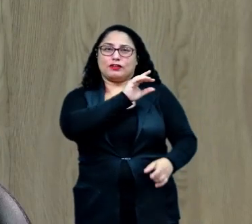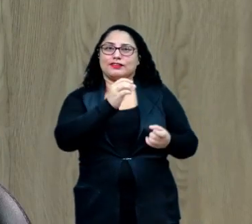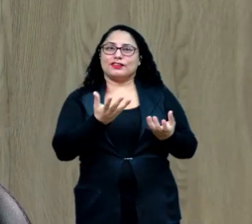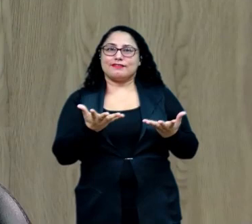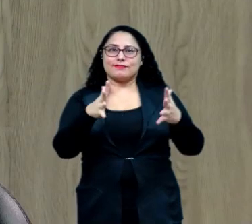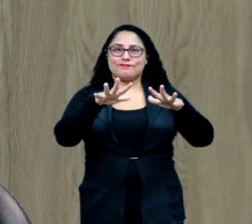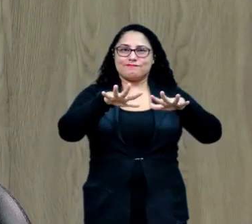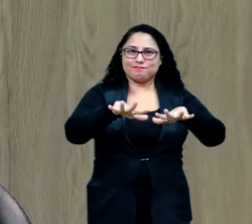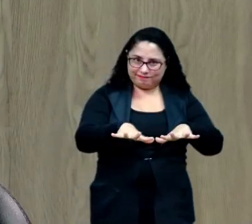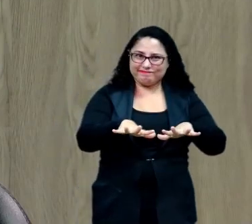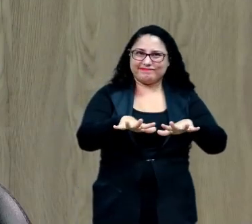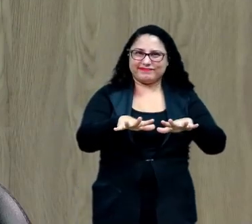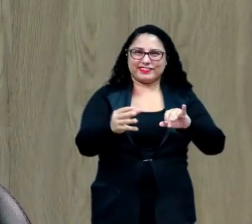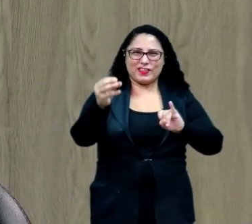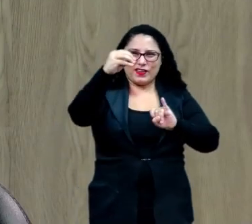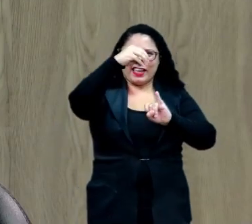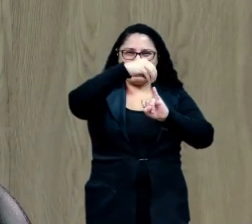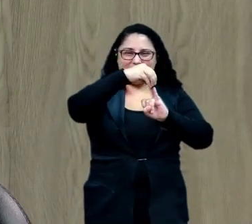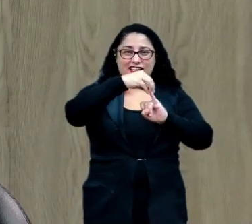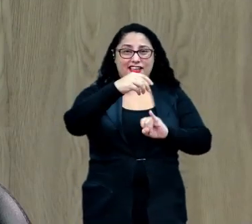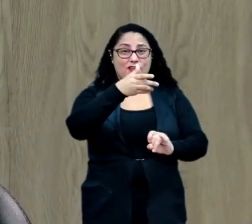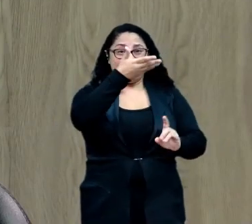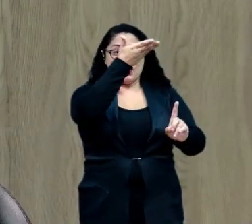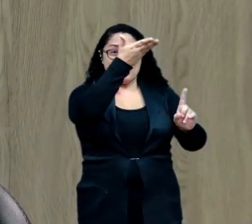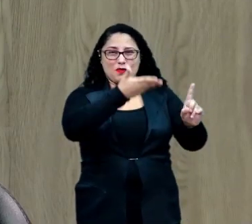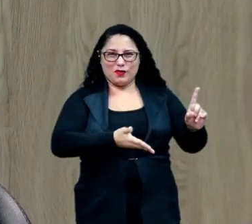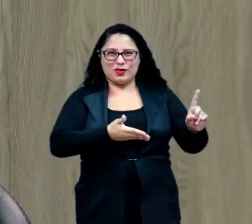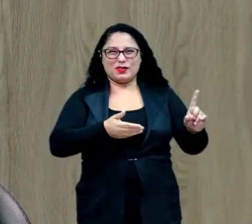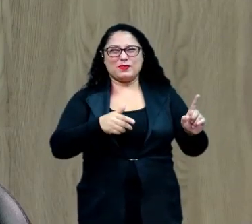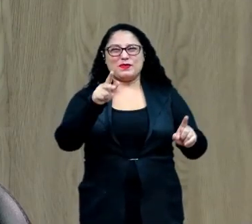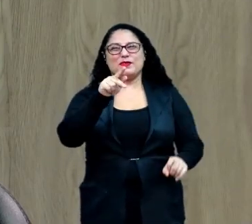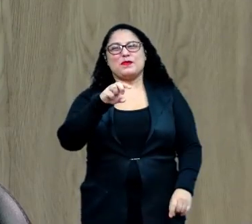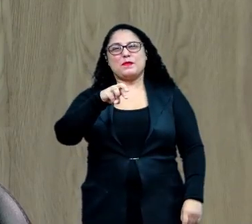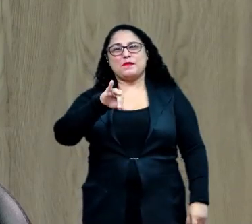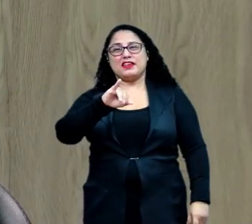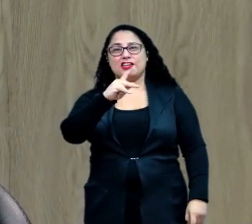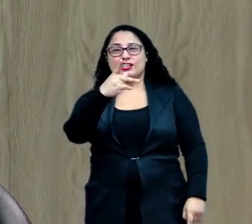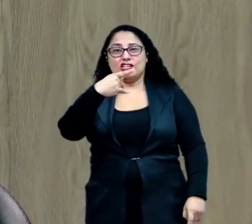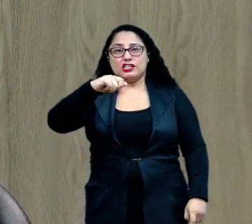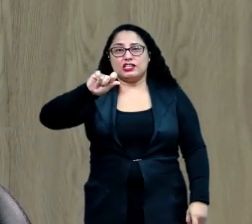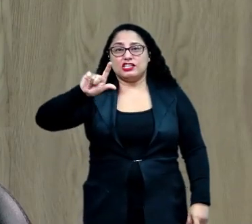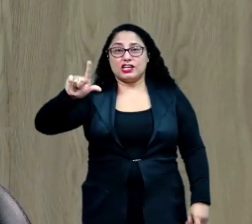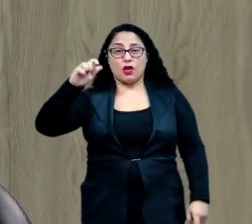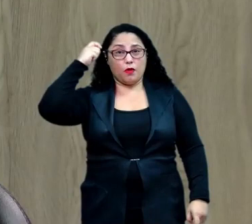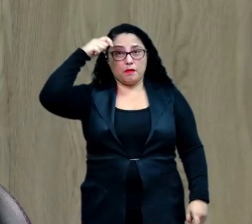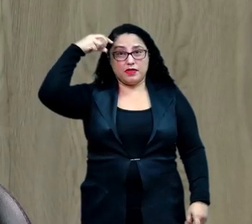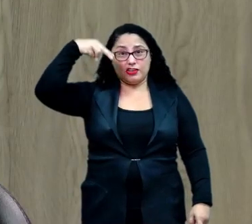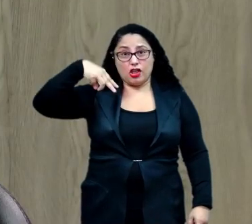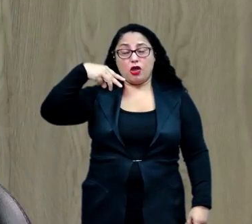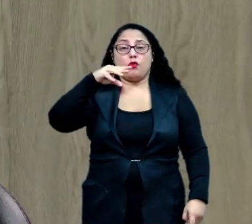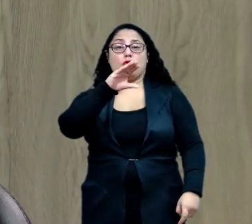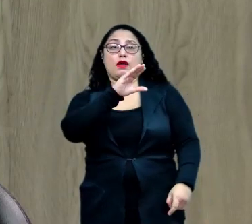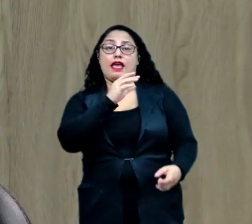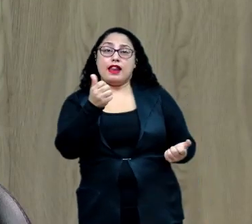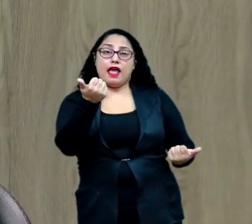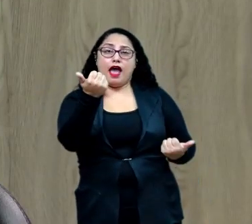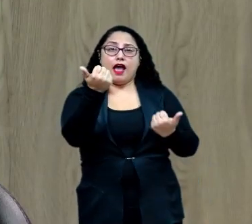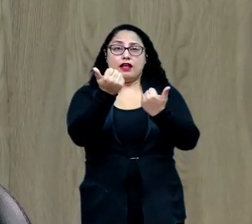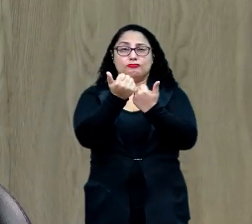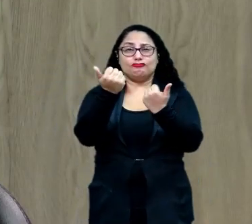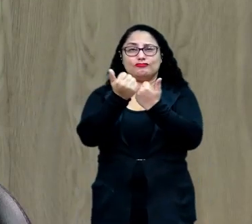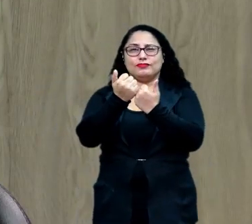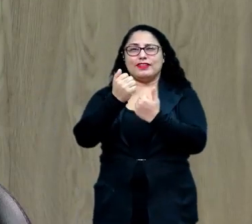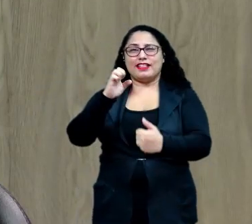aqui hoje com Michel Platini, que atua como assessor parlamentar da deputada Érica Cocai, é coordenador da Aliança